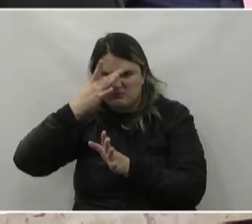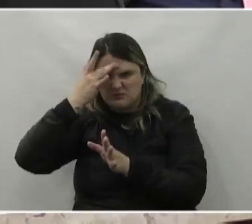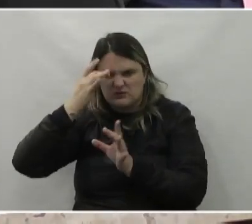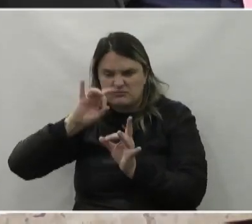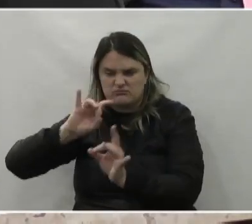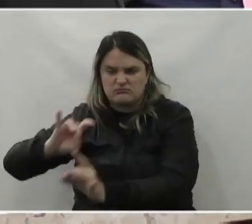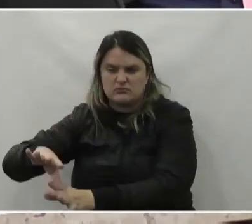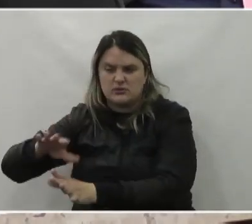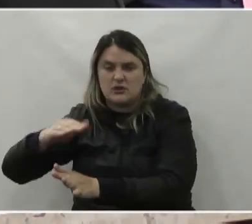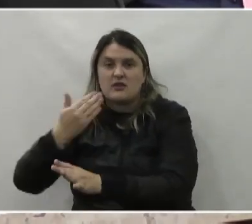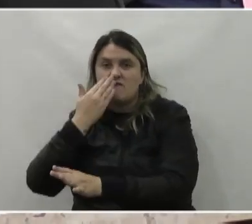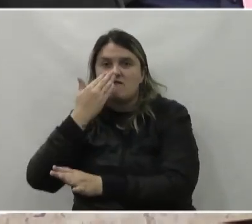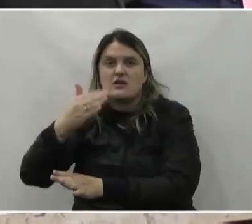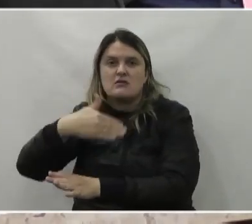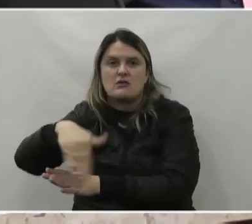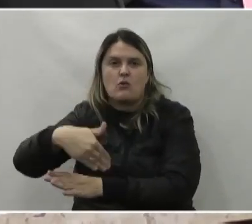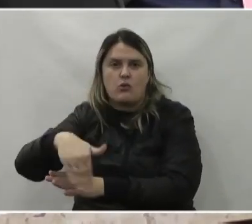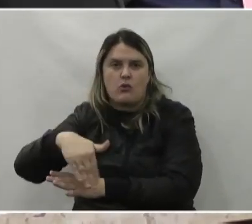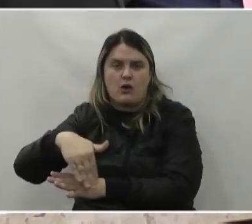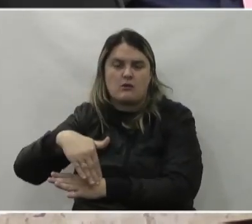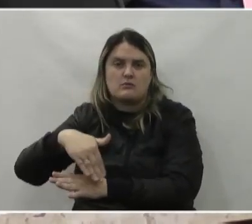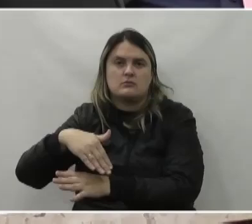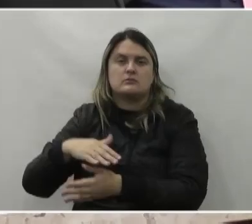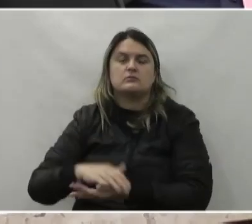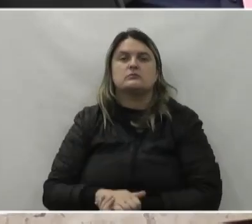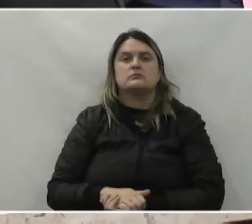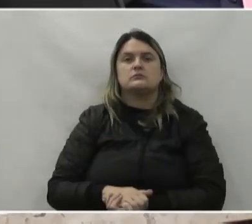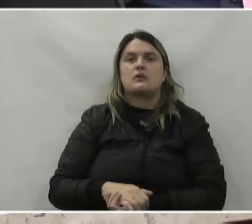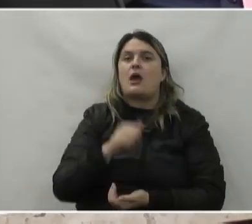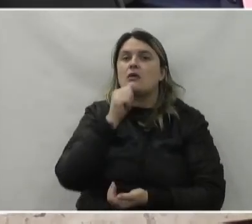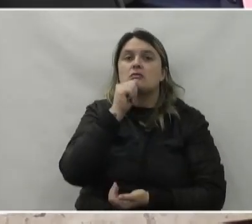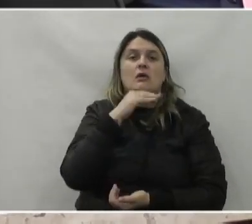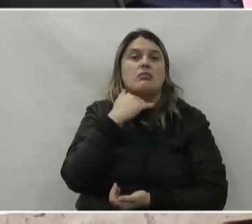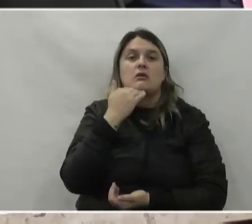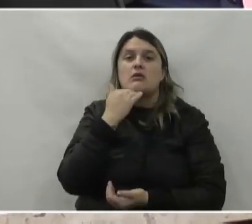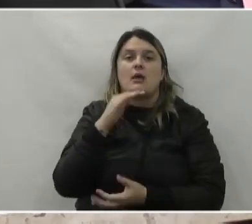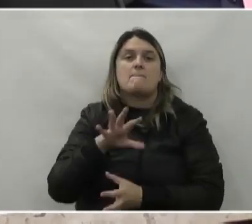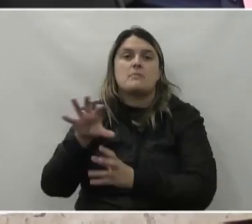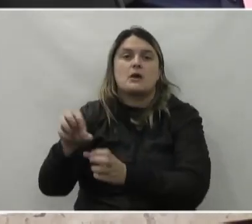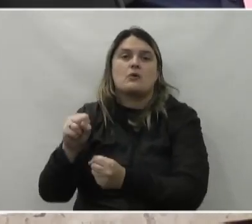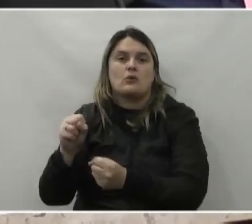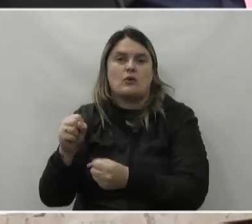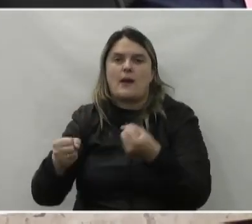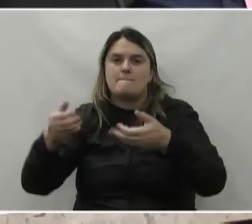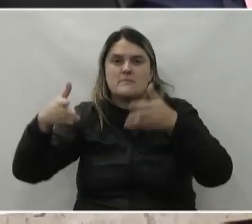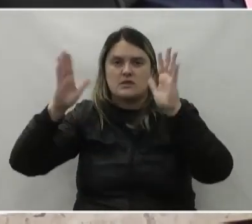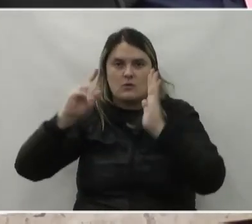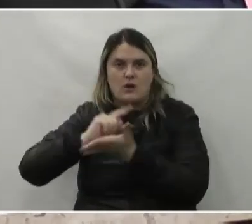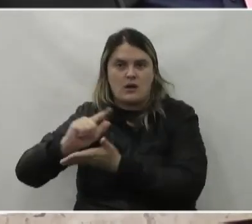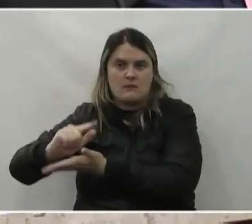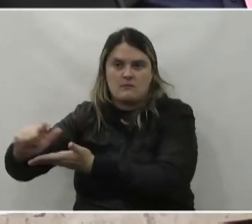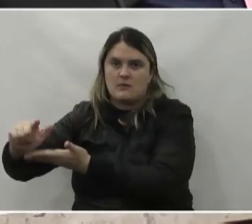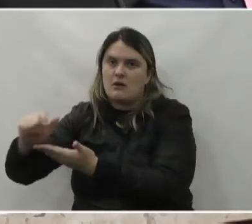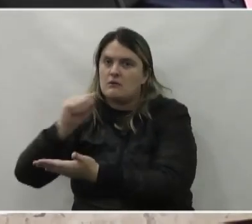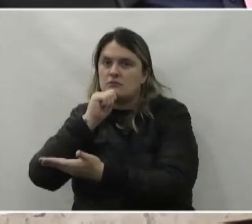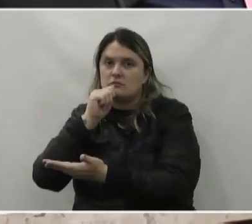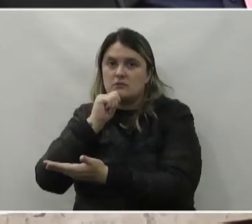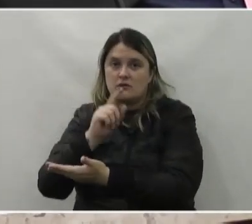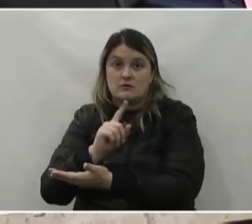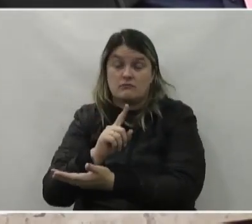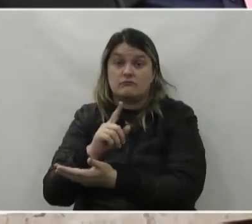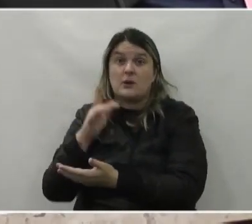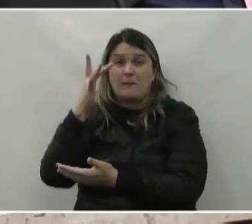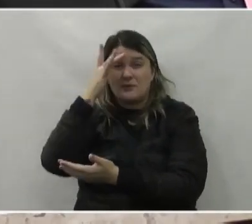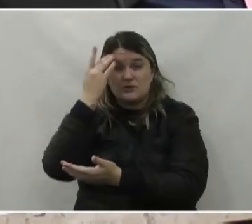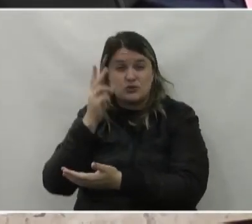judiado pelas águas, e vai se estragando tudo. Então, para mim, é uma